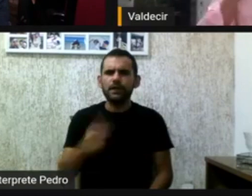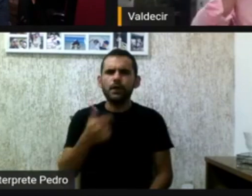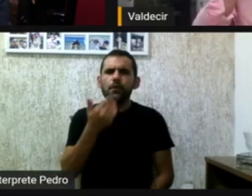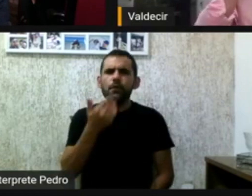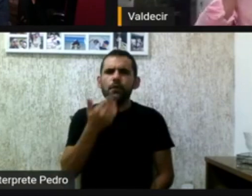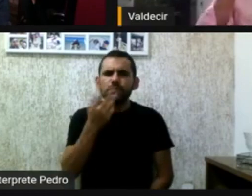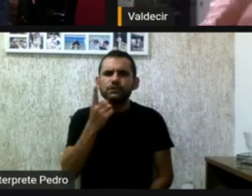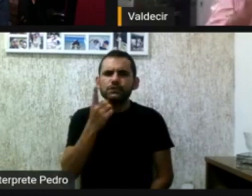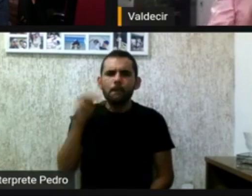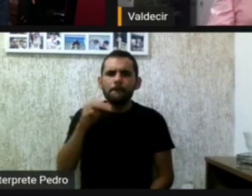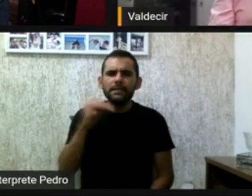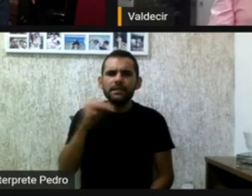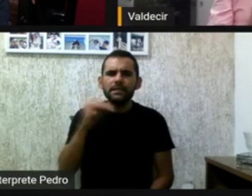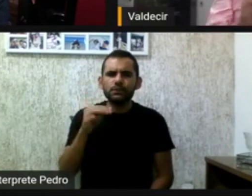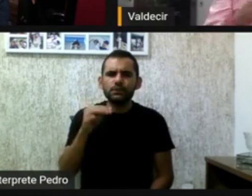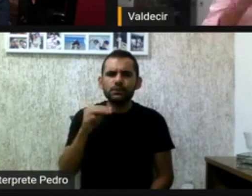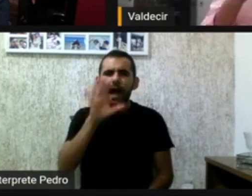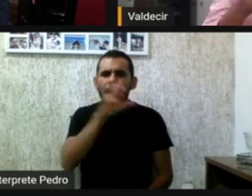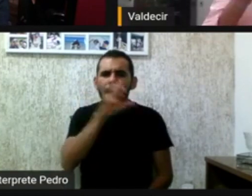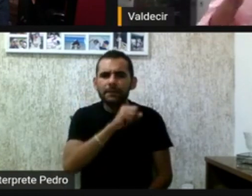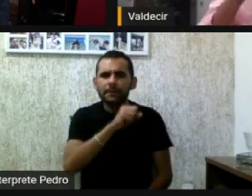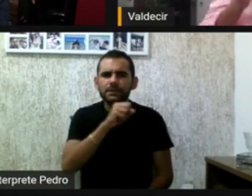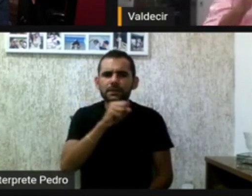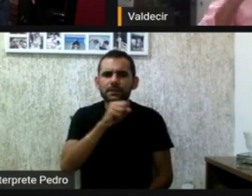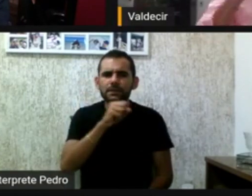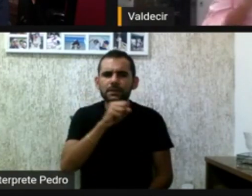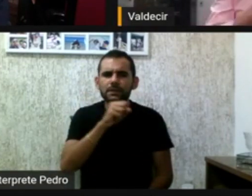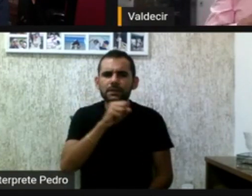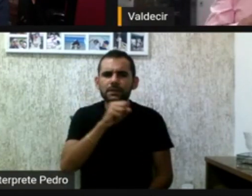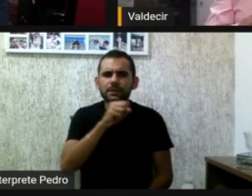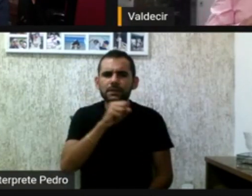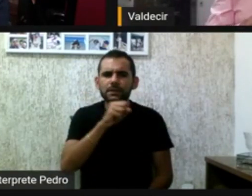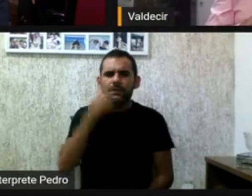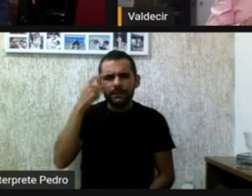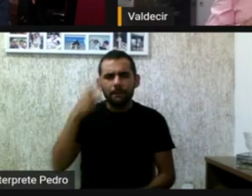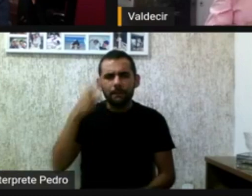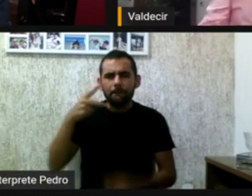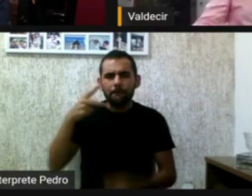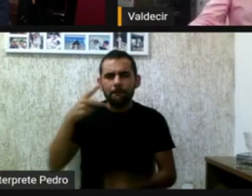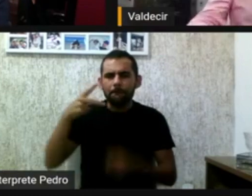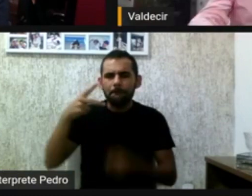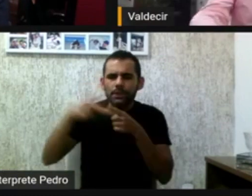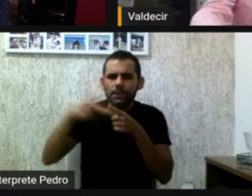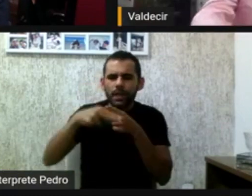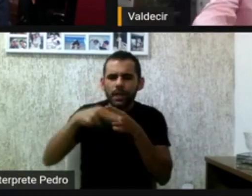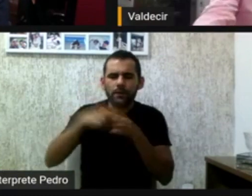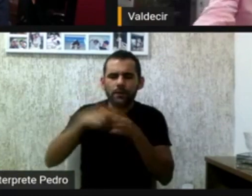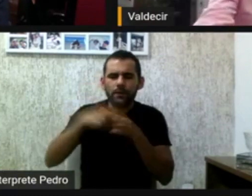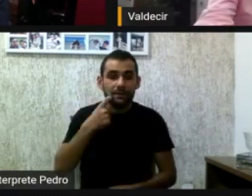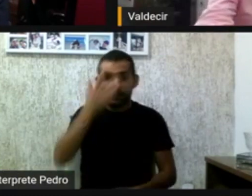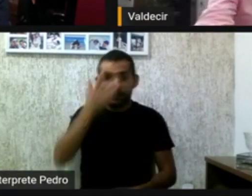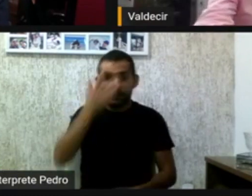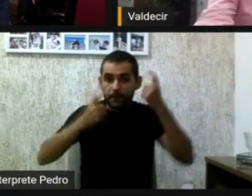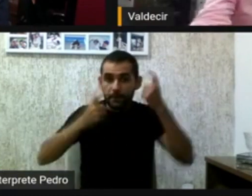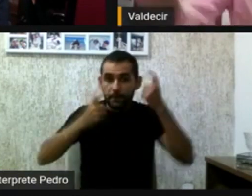eu estou achando que está picando muito o Pedro, e eu estou muito preocupado se as pessoas estão entendendo as libras. Fica aí. Então,